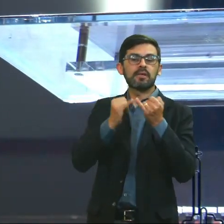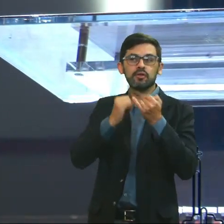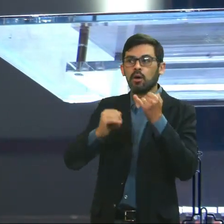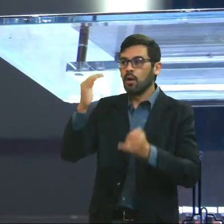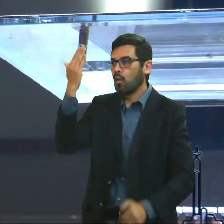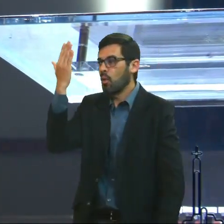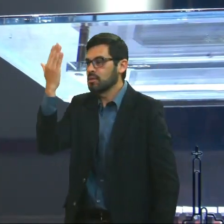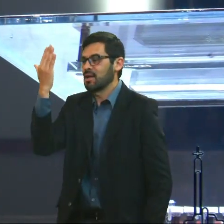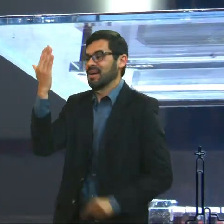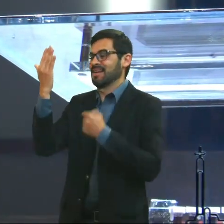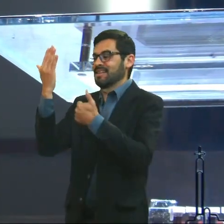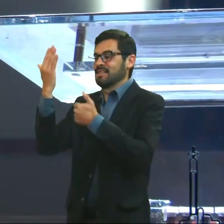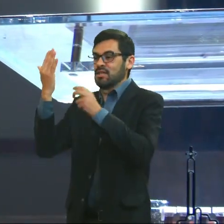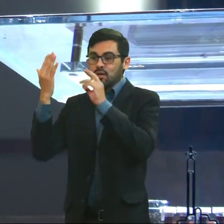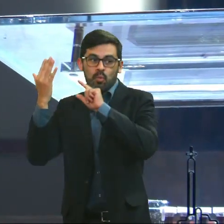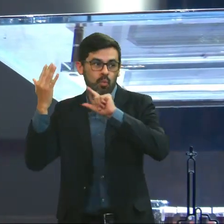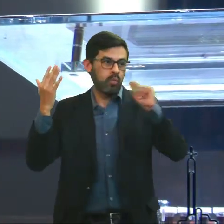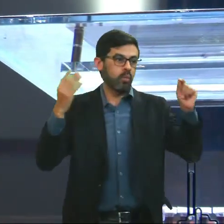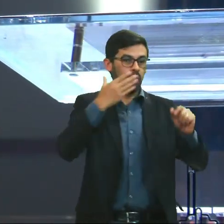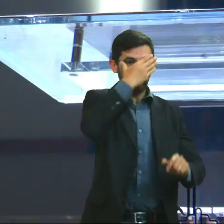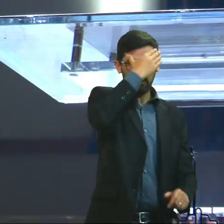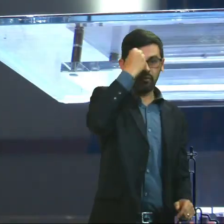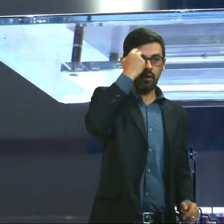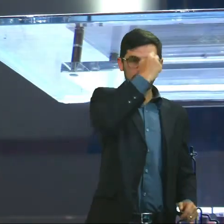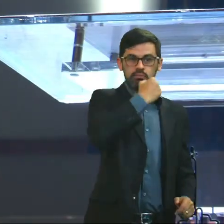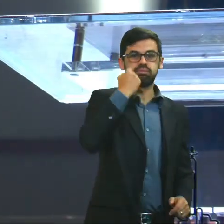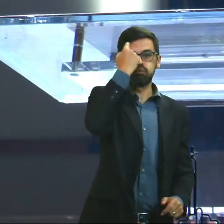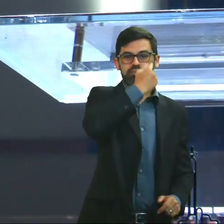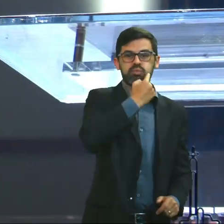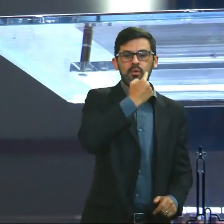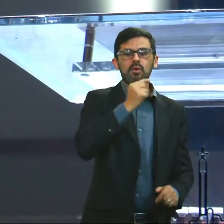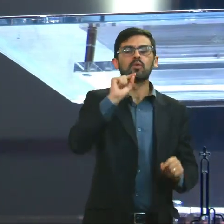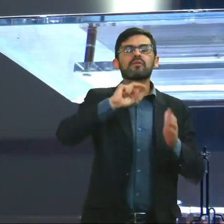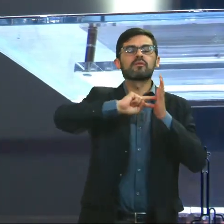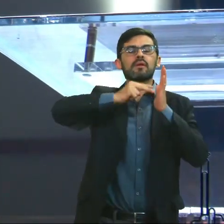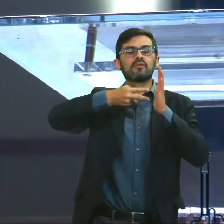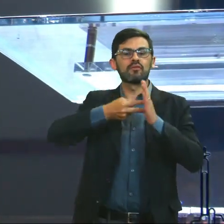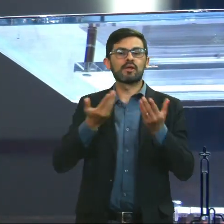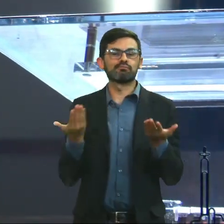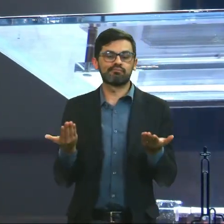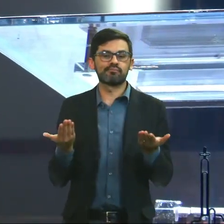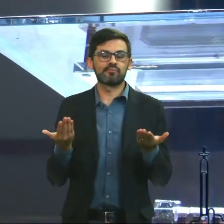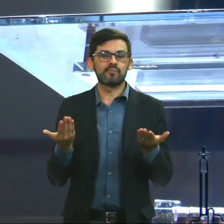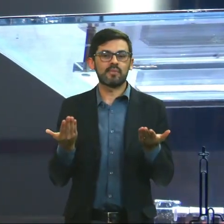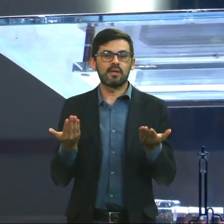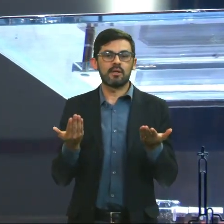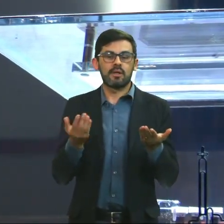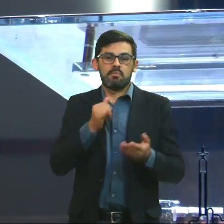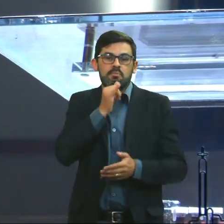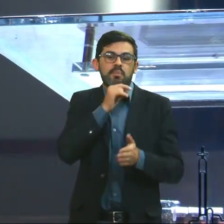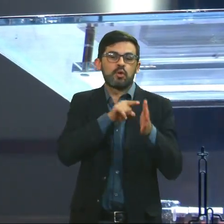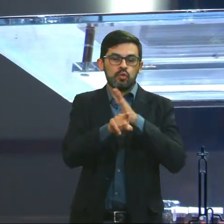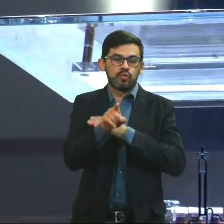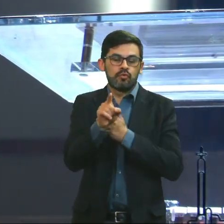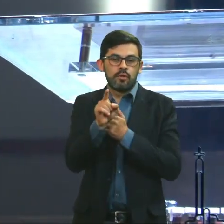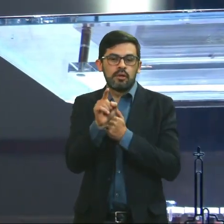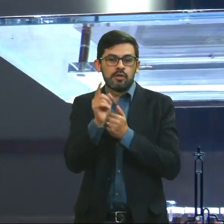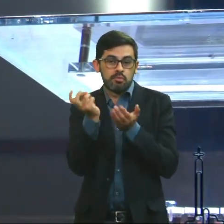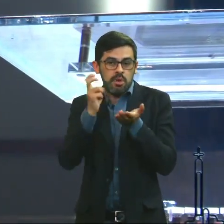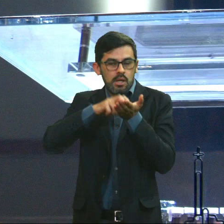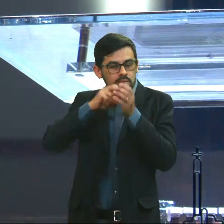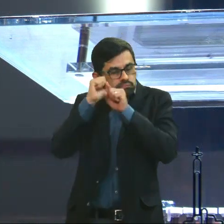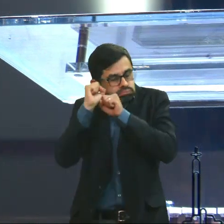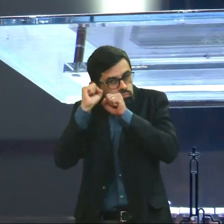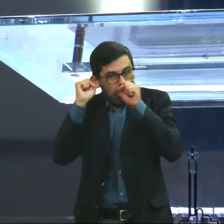espelho e vai embora e esquece da sua aparência. Aí o que isso representa? Quem acordou hoje cedo de manhã com o cabelo todo